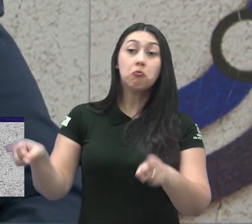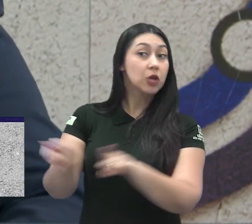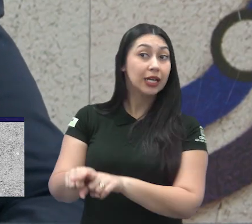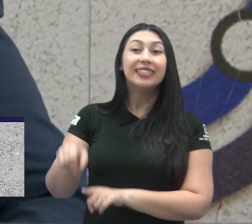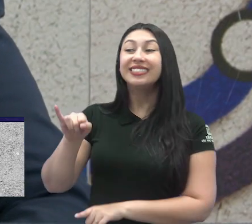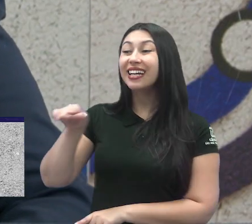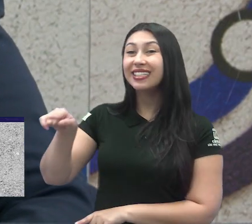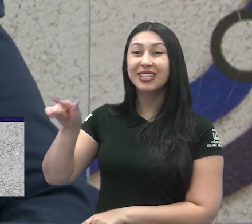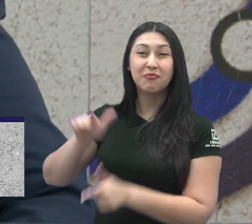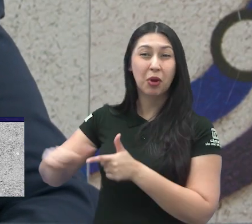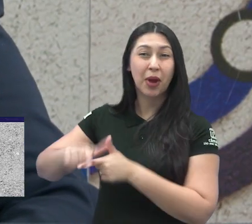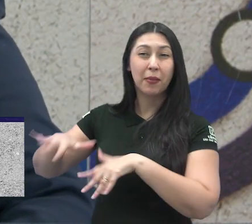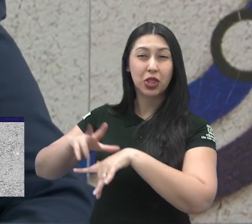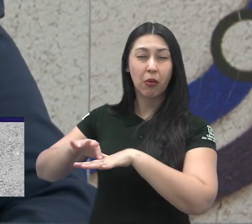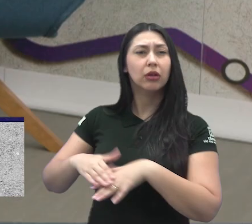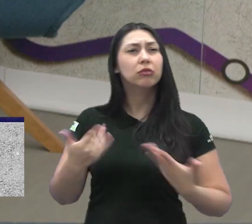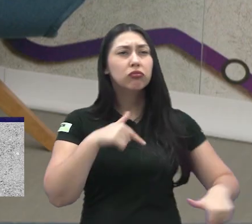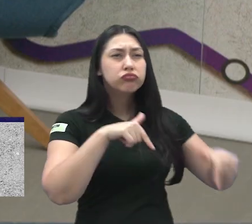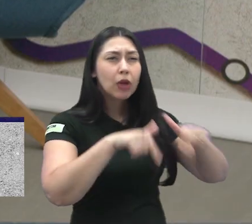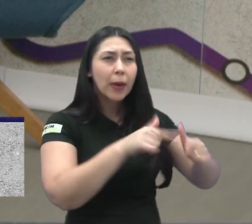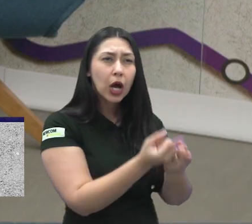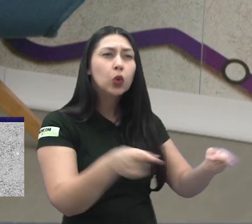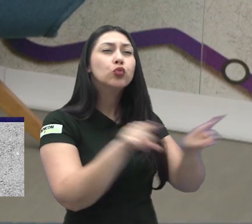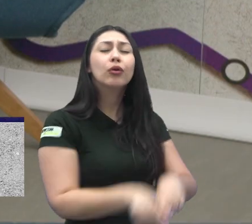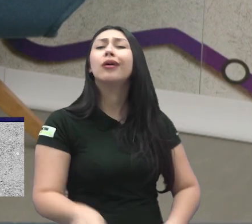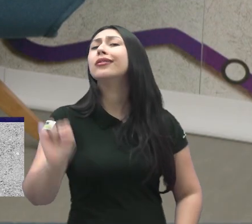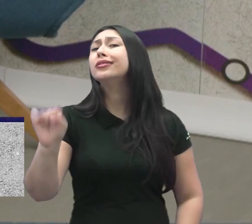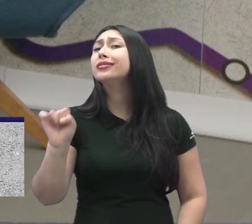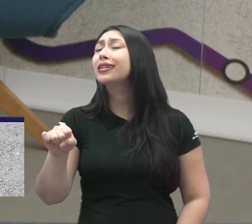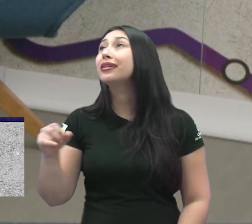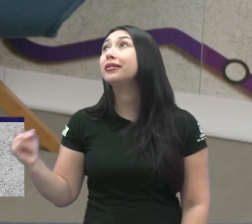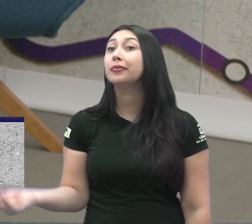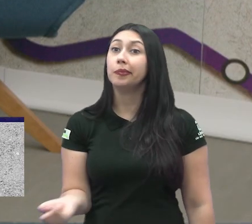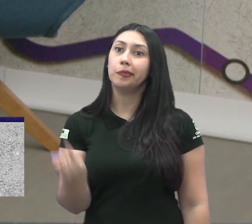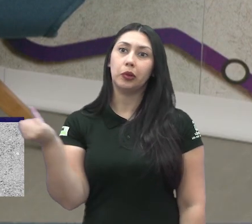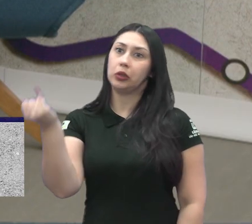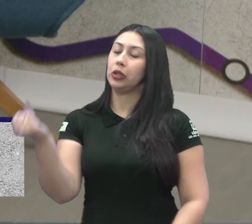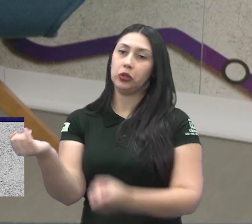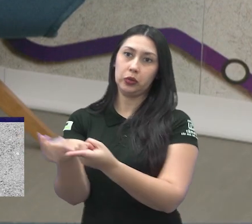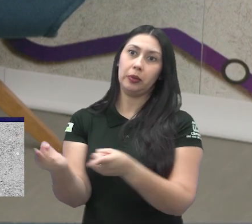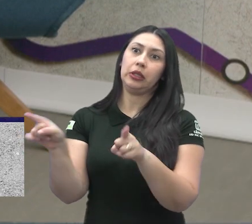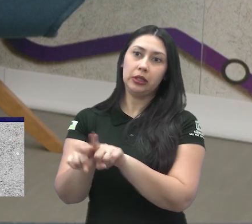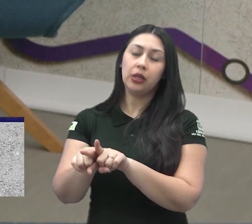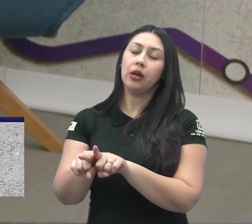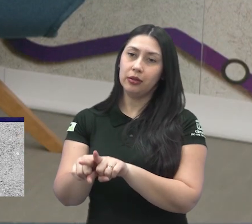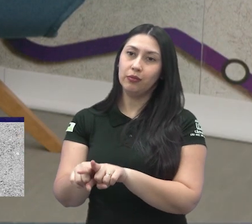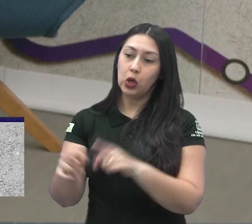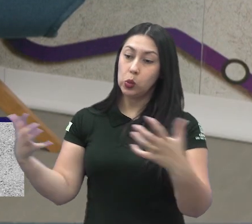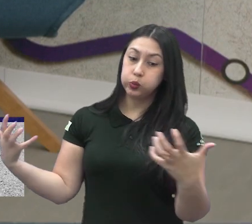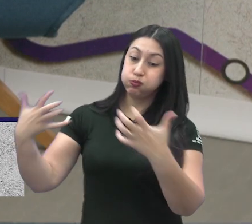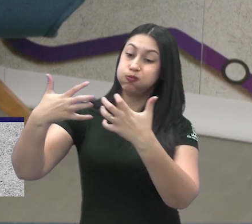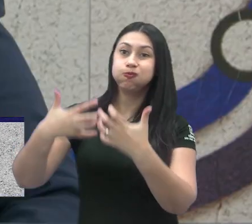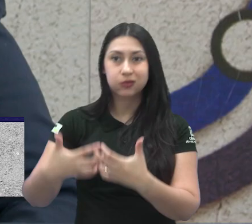se ele tiver um problema metabólico, então, fisiológico. Vocês trabalham juntos, né, Bruna? Nós trabalhamos juntos, é extremamente complementar. E é muito saudável